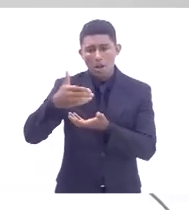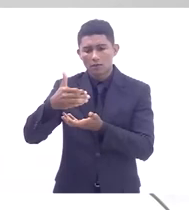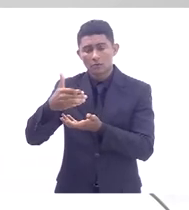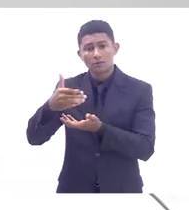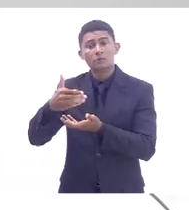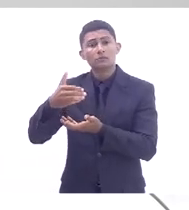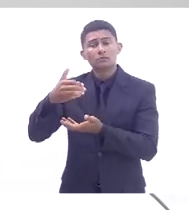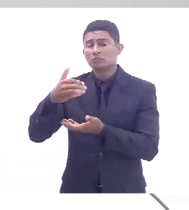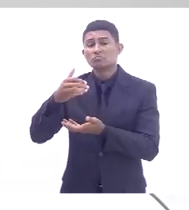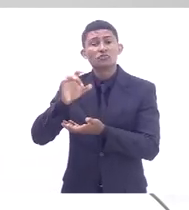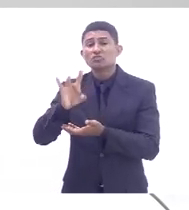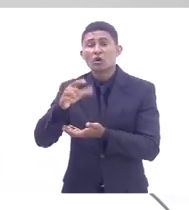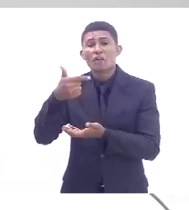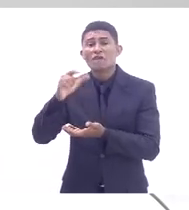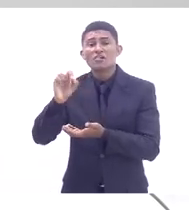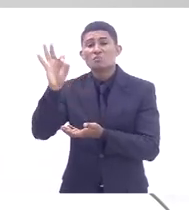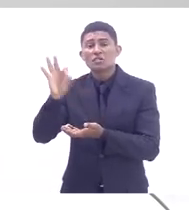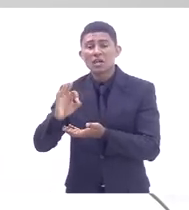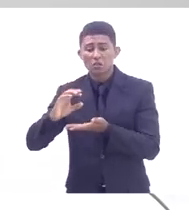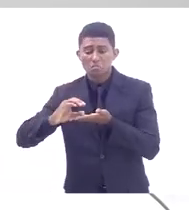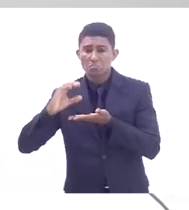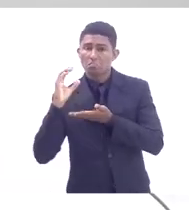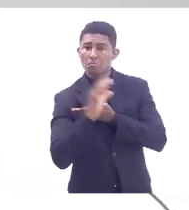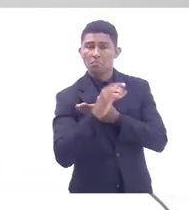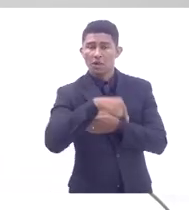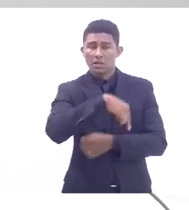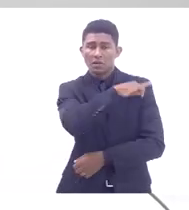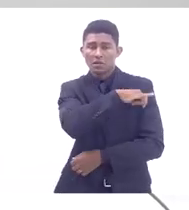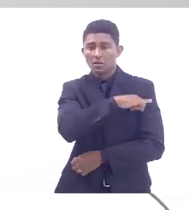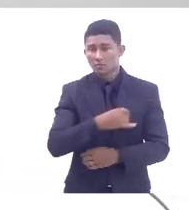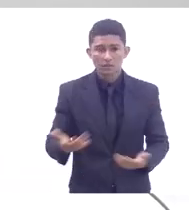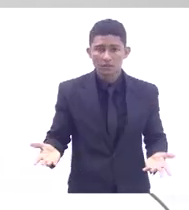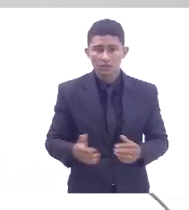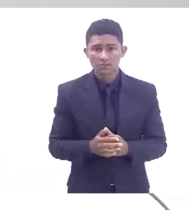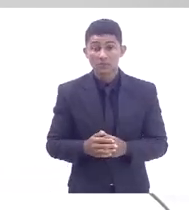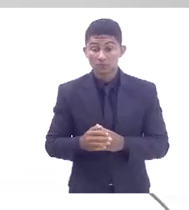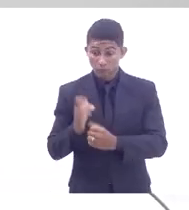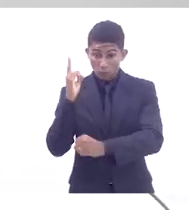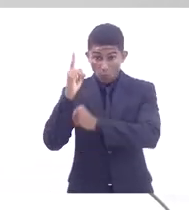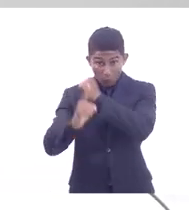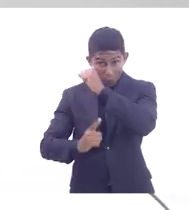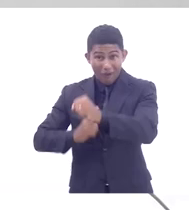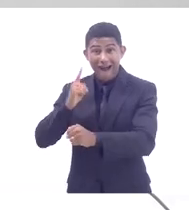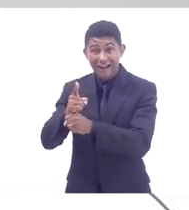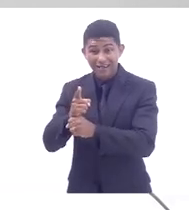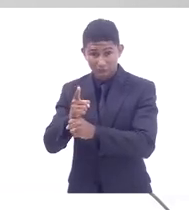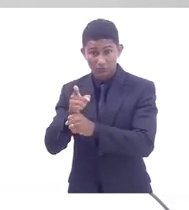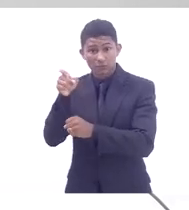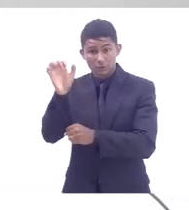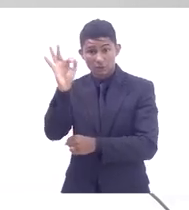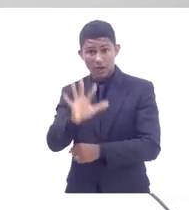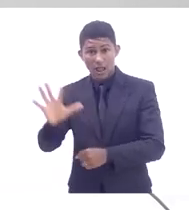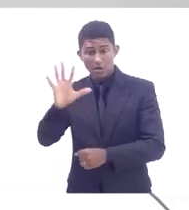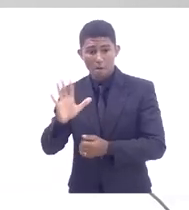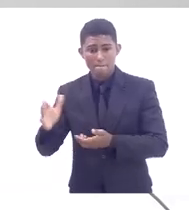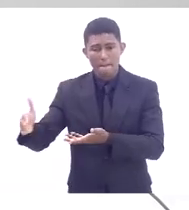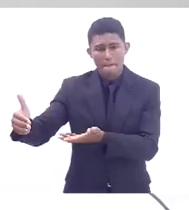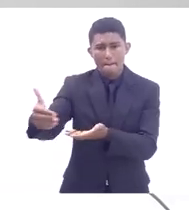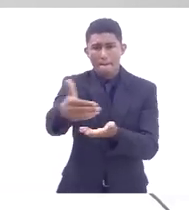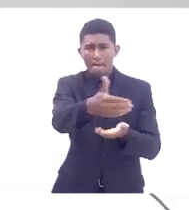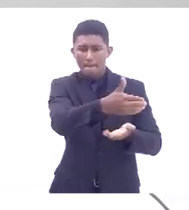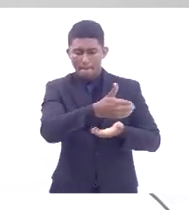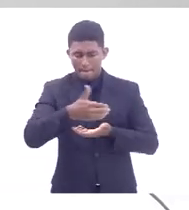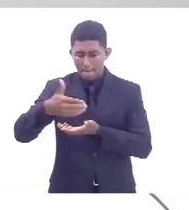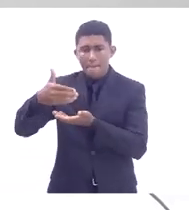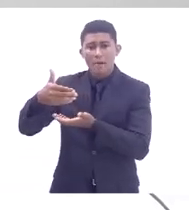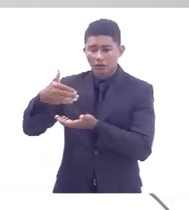cento retorna ao permanecem no estado em um ano de arrecadação da união faz mal do estado é Maria o senhor uma lei aqui ó em um ano